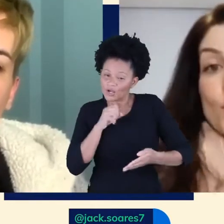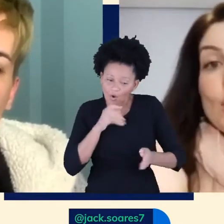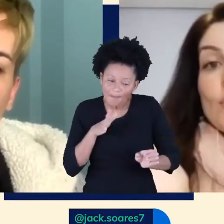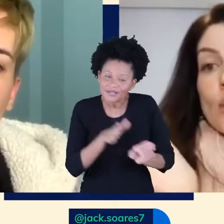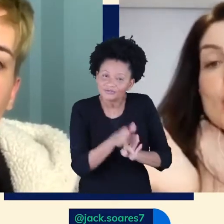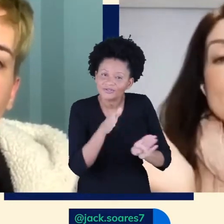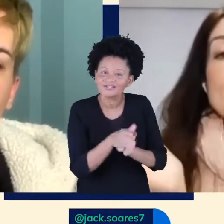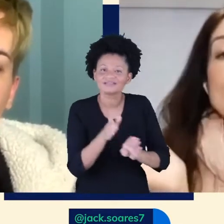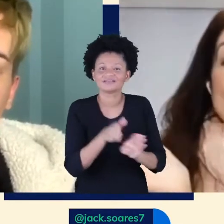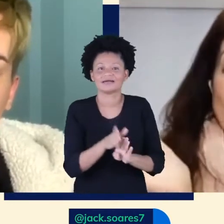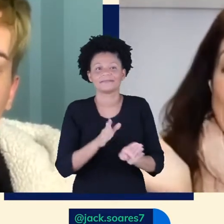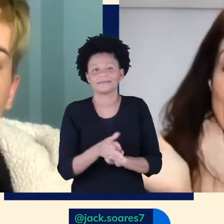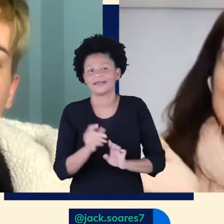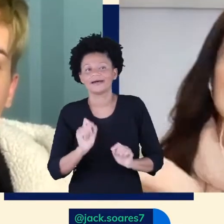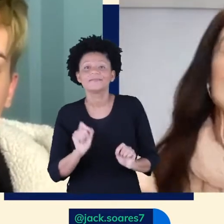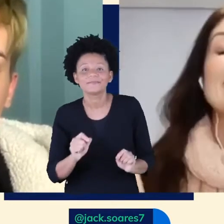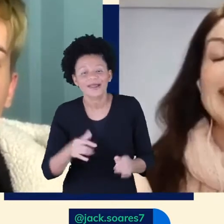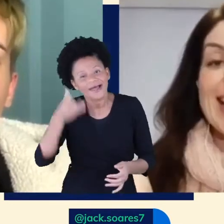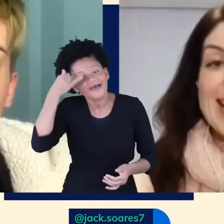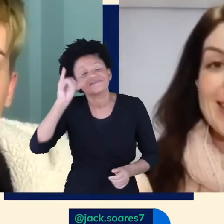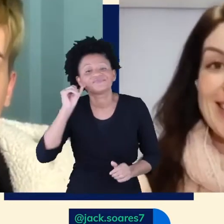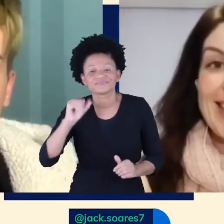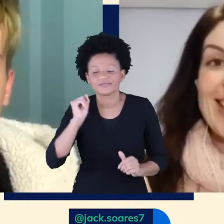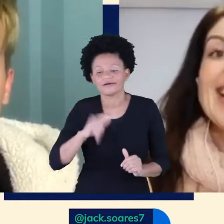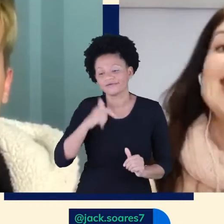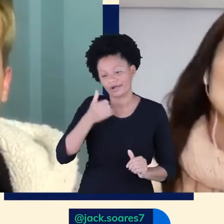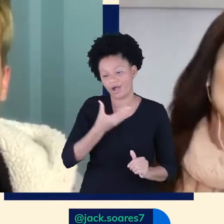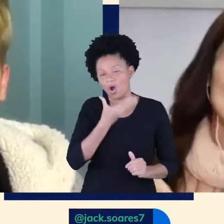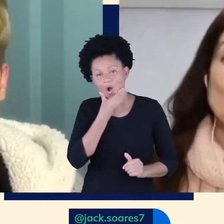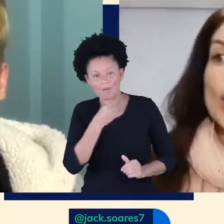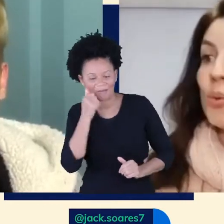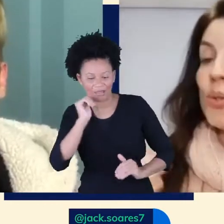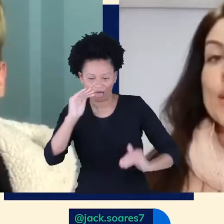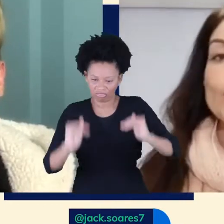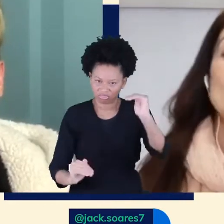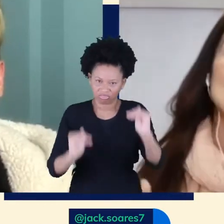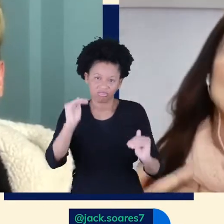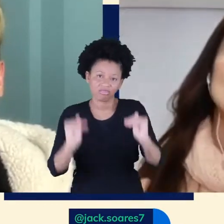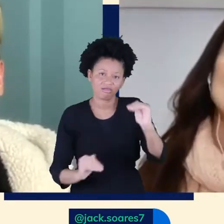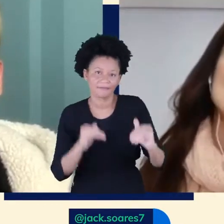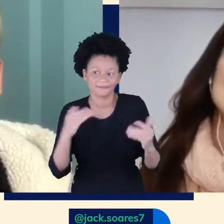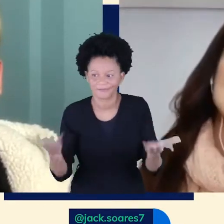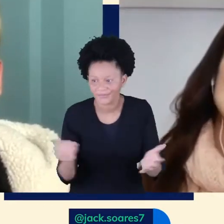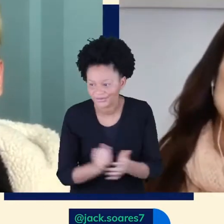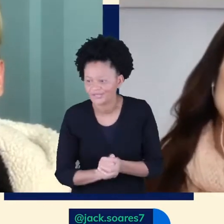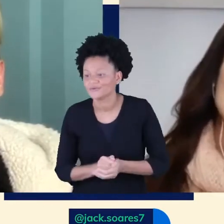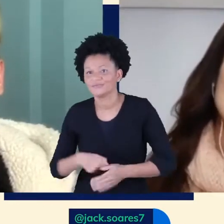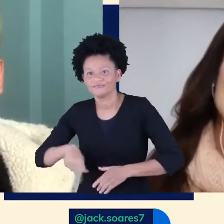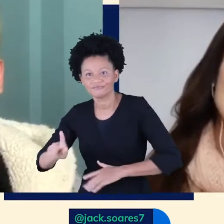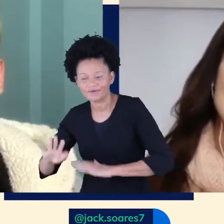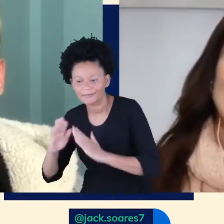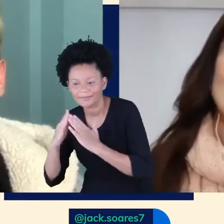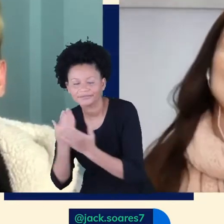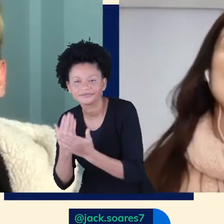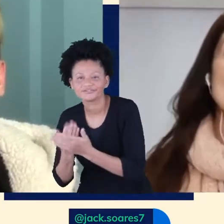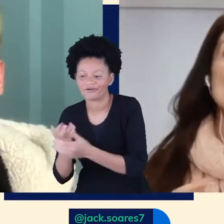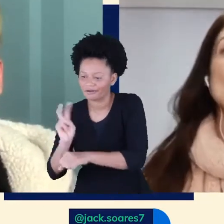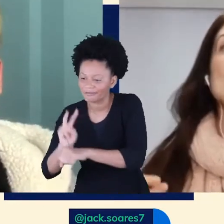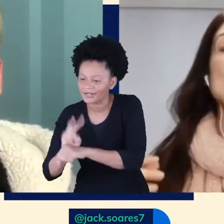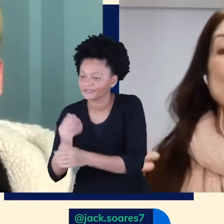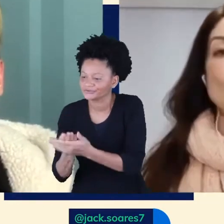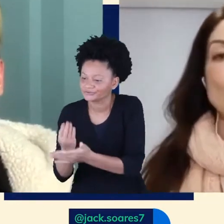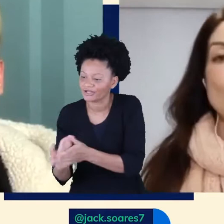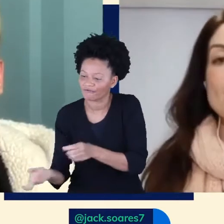Às vezes o menino tem 2 anos, tá voltando da creche e já estão os adultos perguntando cadê as namoradinhas. E é ali que